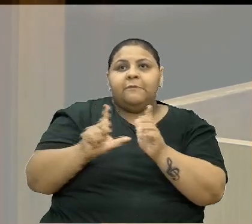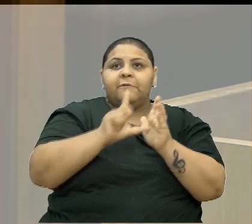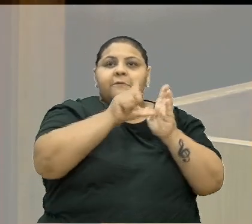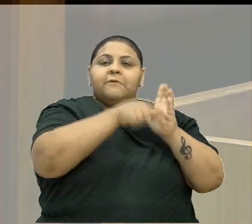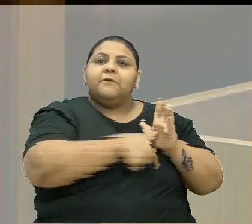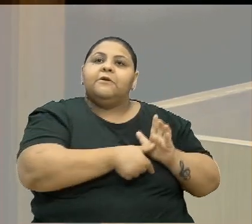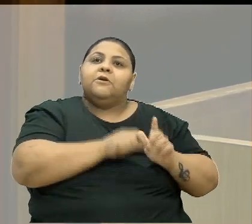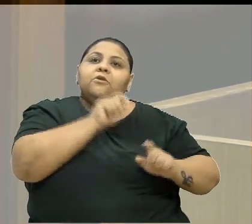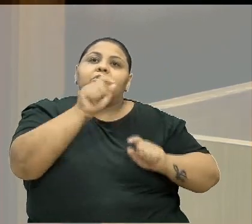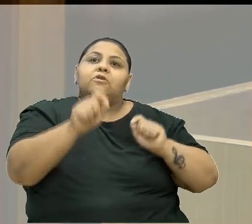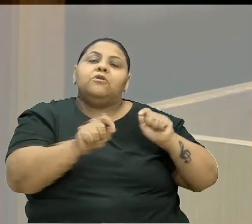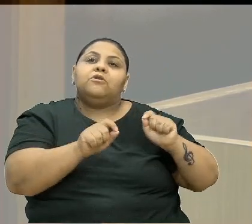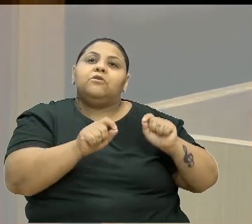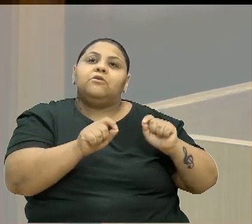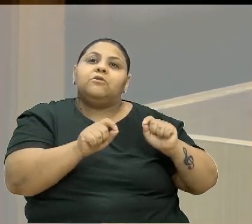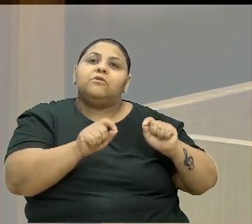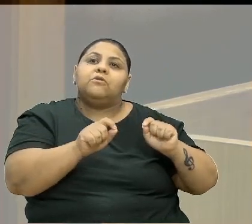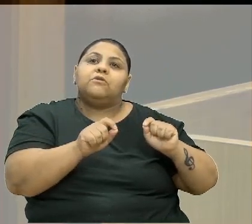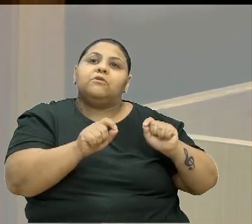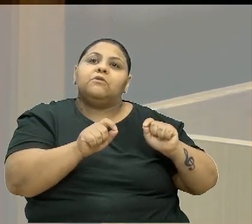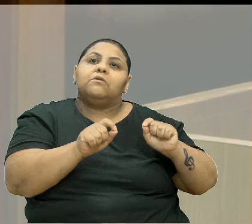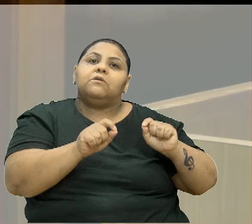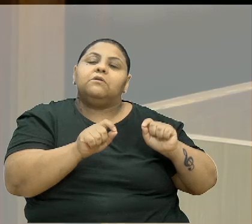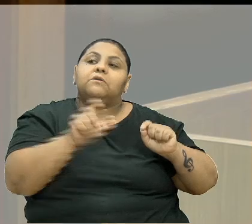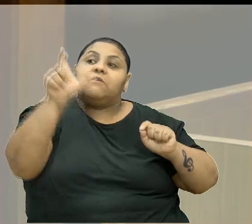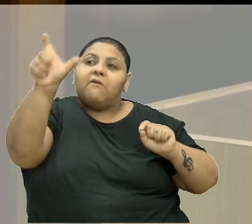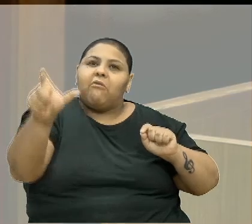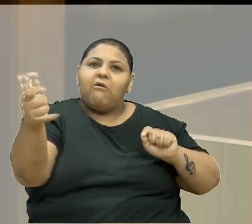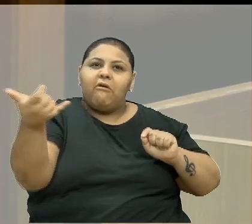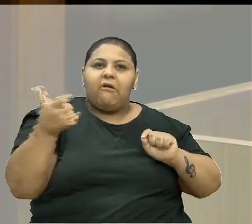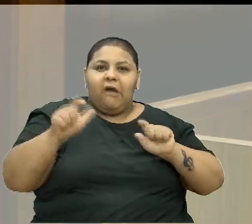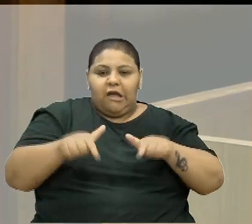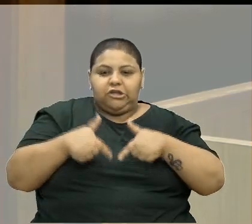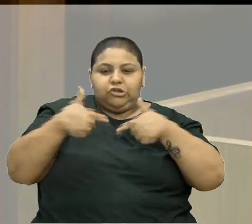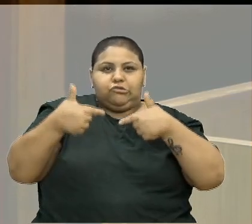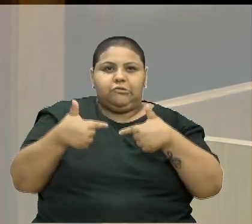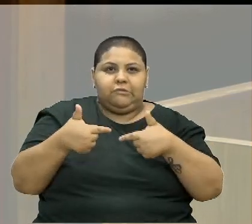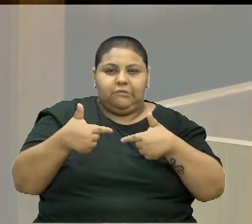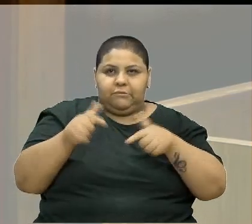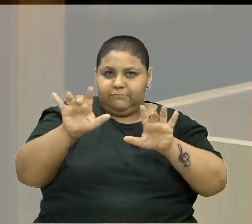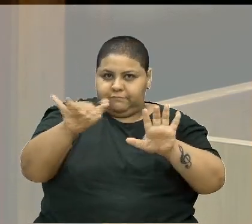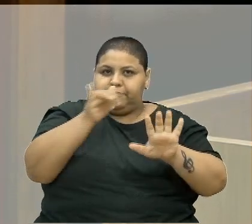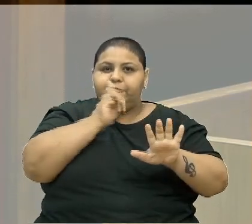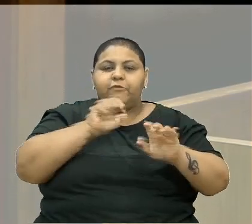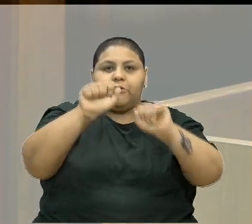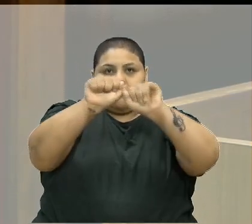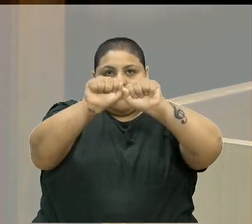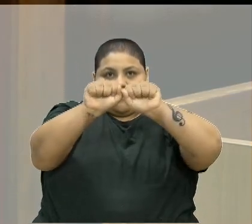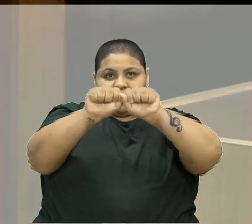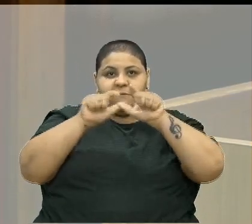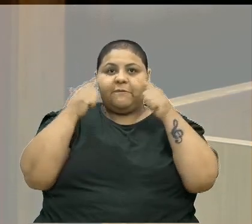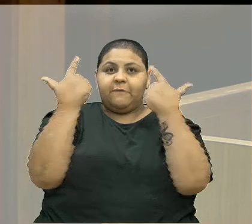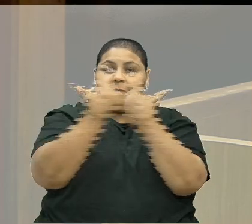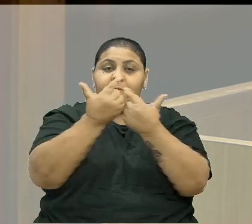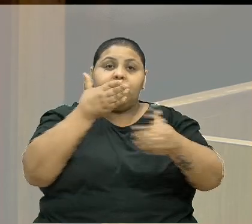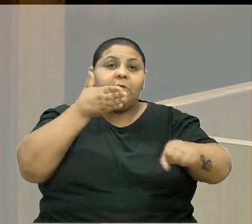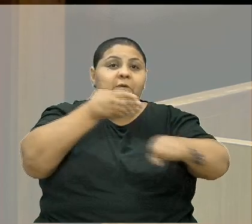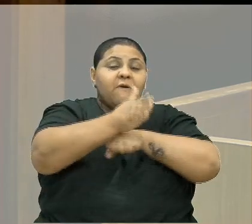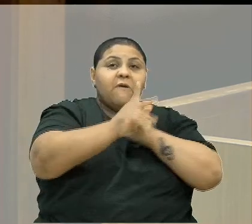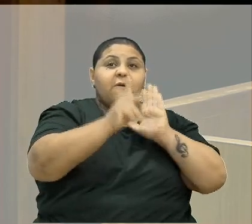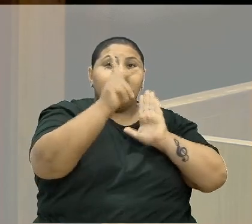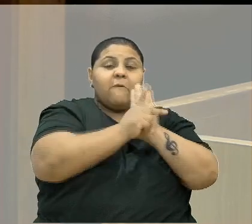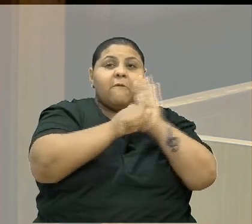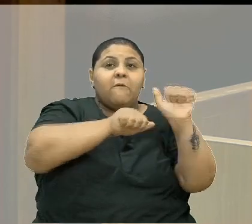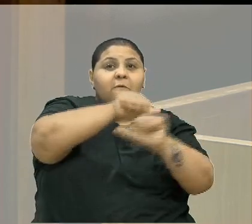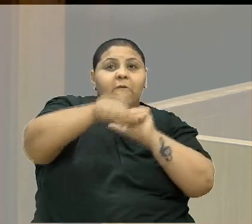faço aquilo que ela disse que tinha que fazer. Então, a Assembleia Legislativa aprova projeto que muda